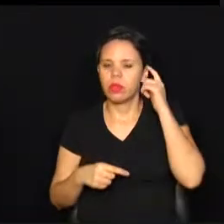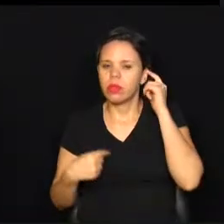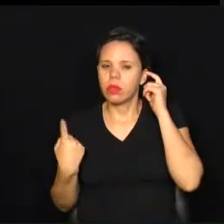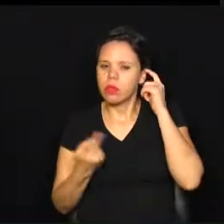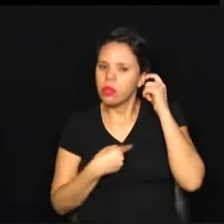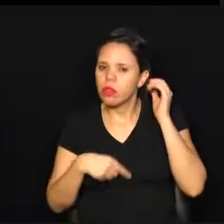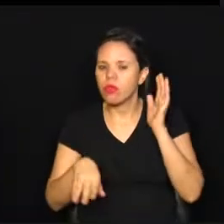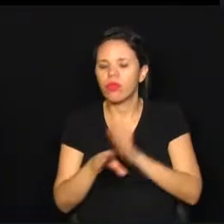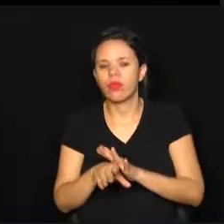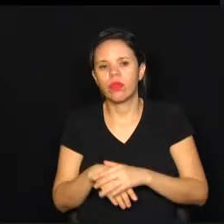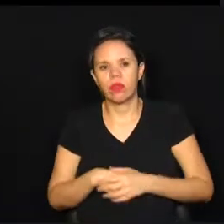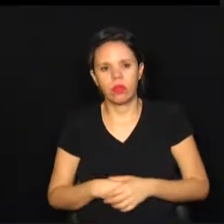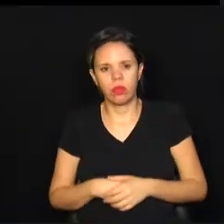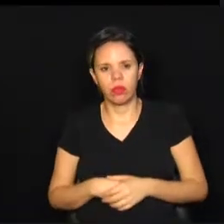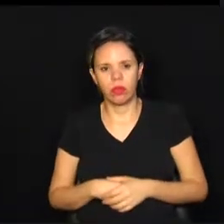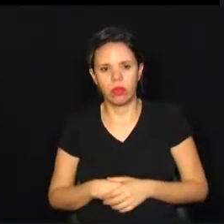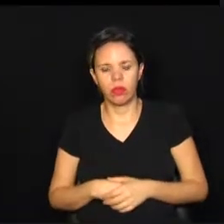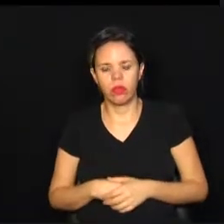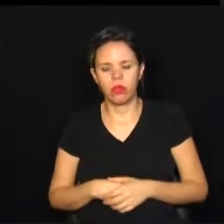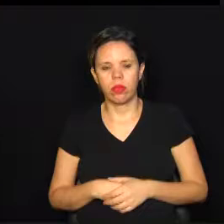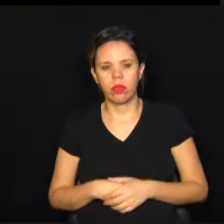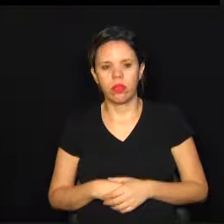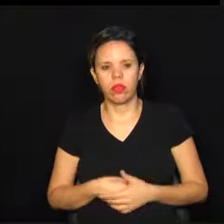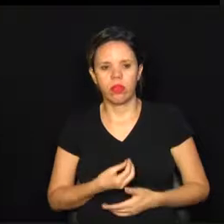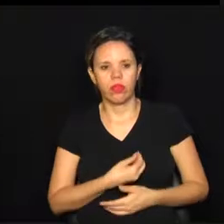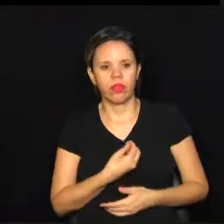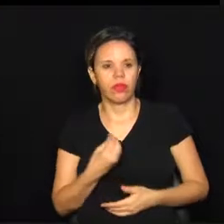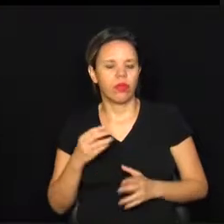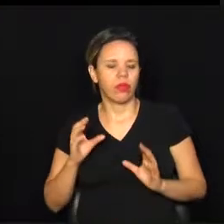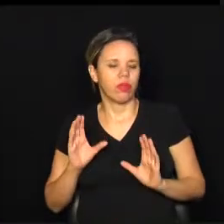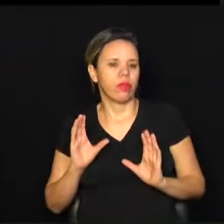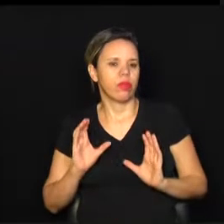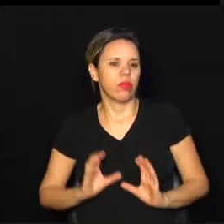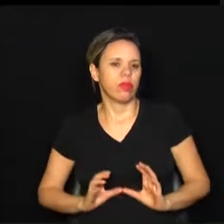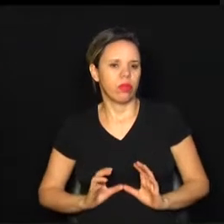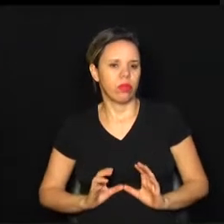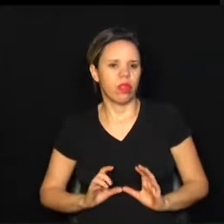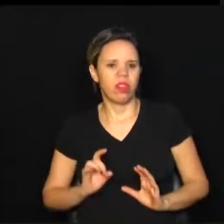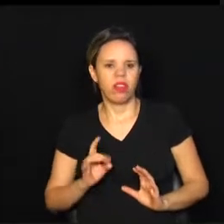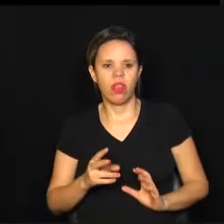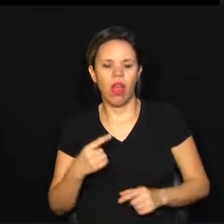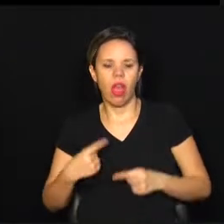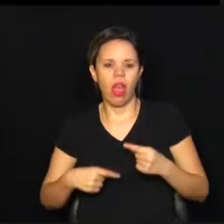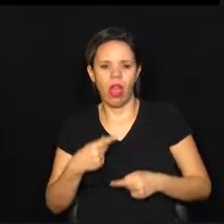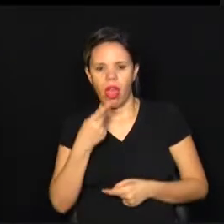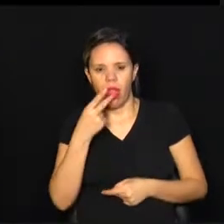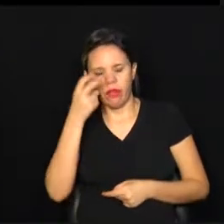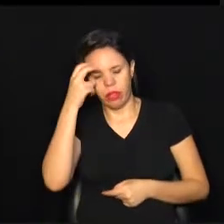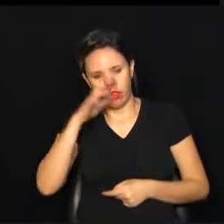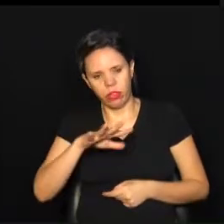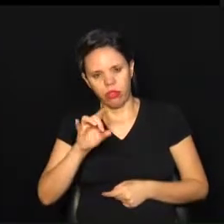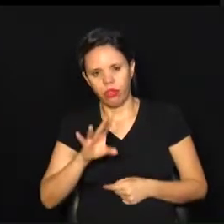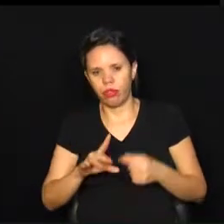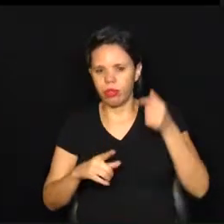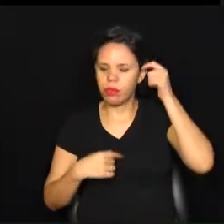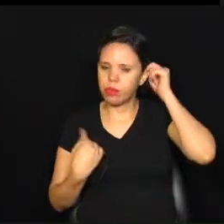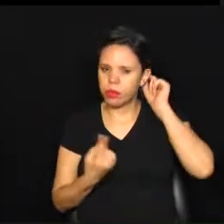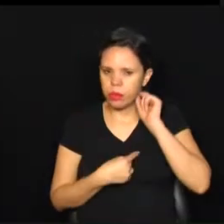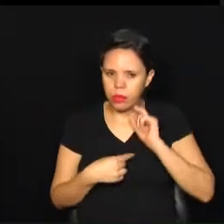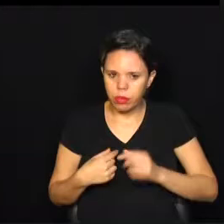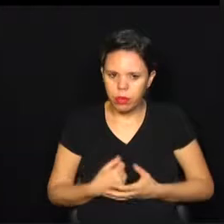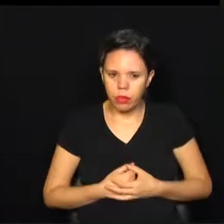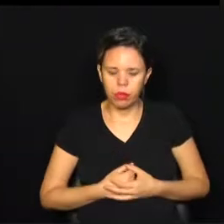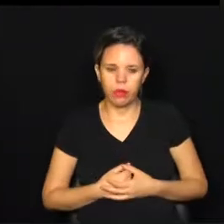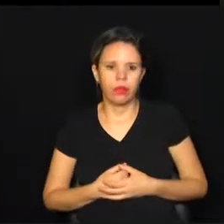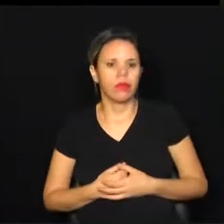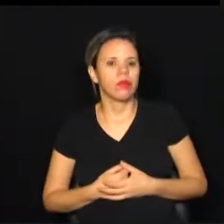chegamos num nível de civilização que nós vamos só debater a cultura, né? Porque a cultura é aquilo que nos